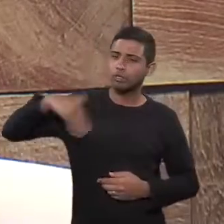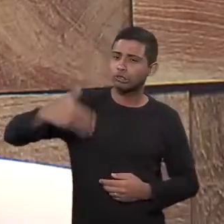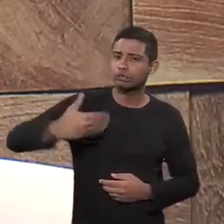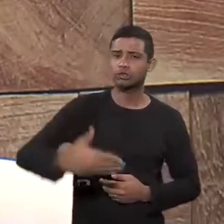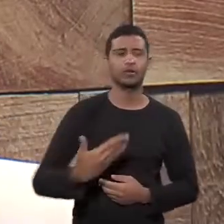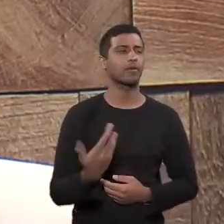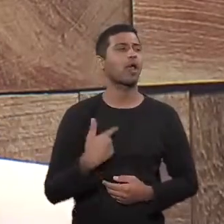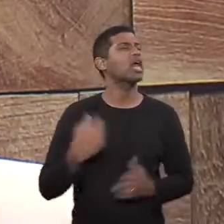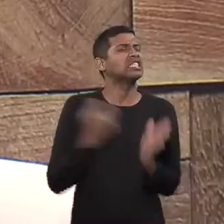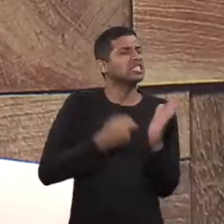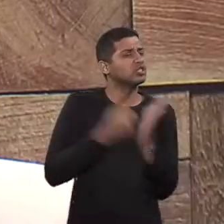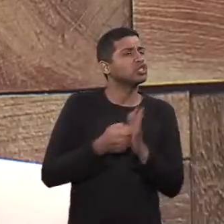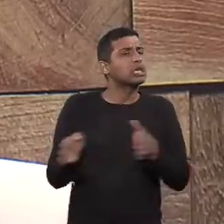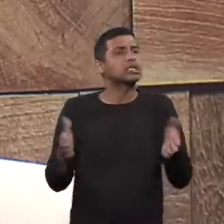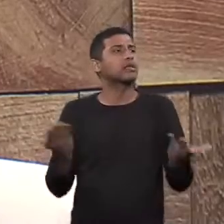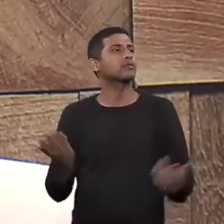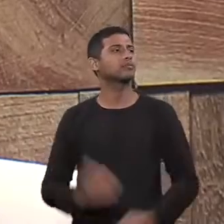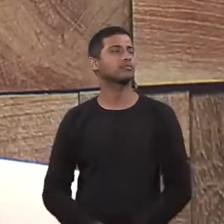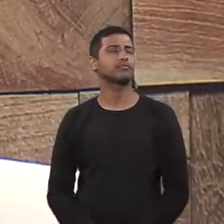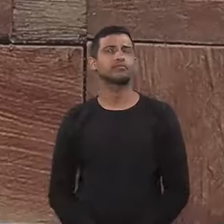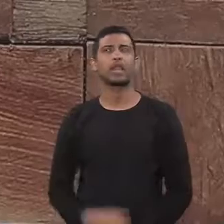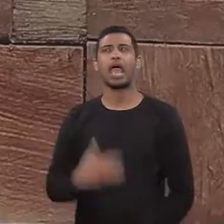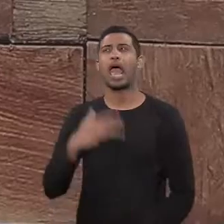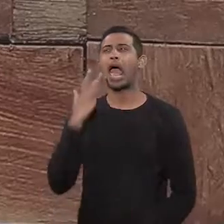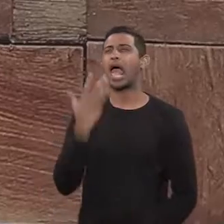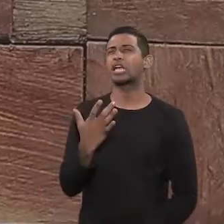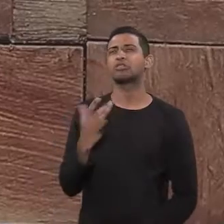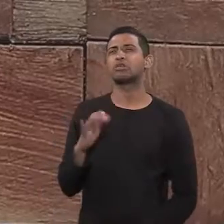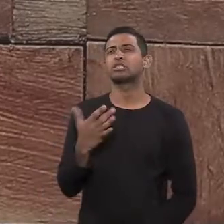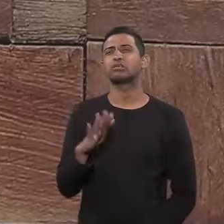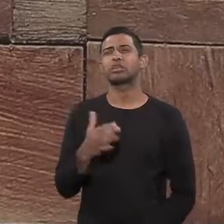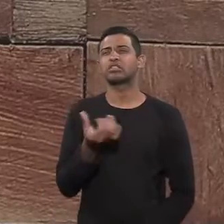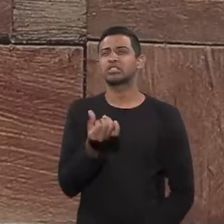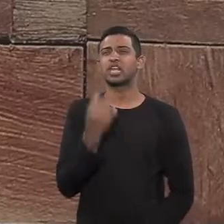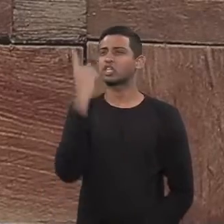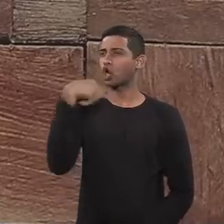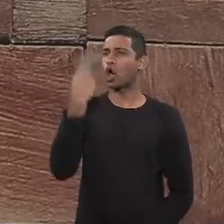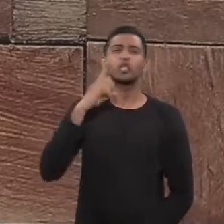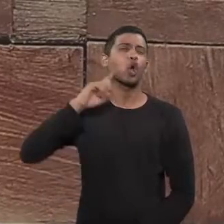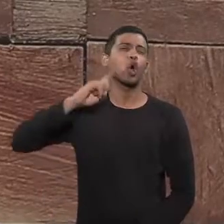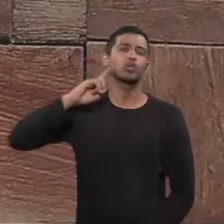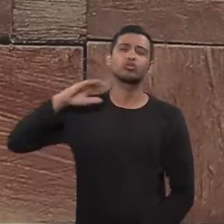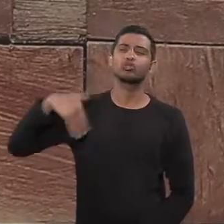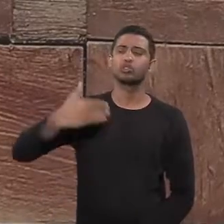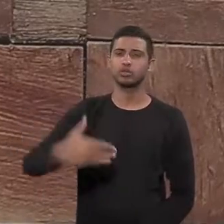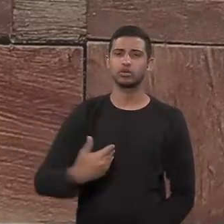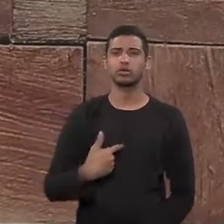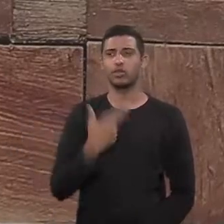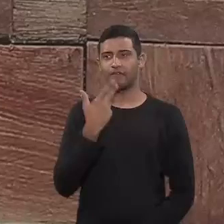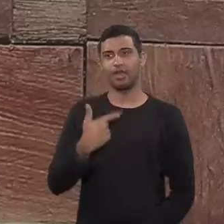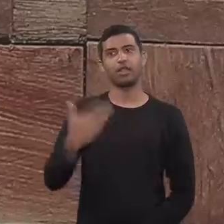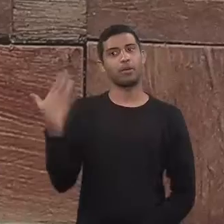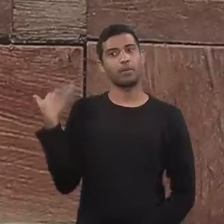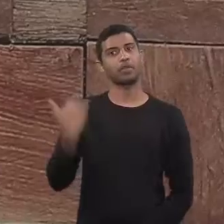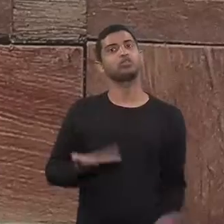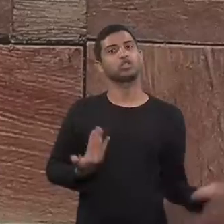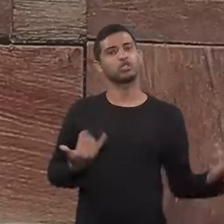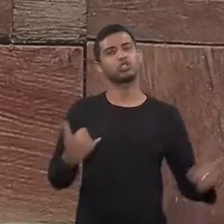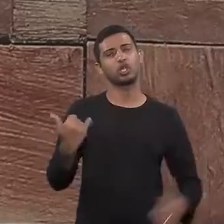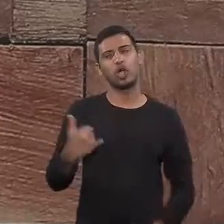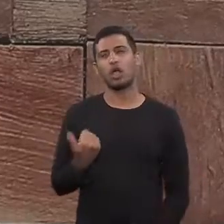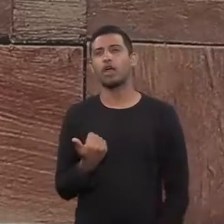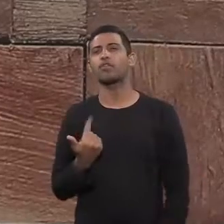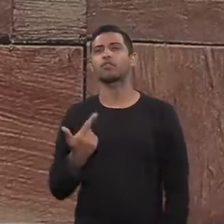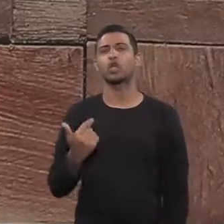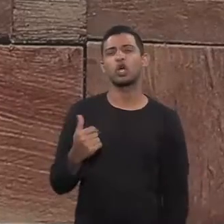diária, assim? O quanto era exigido de você? Eu acho que no mínimo umas 6 horas diárias, né? E isso a gente está falando de que eu era adolescente